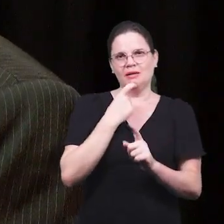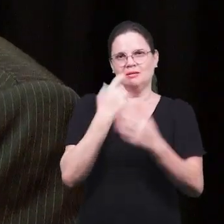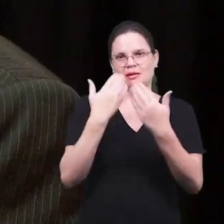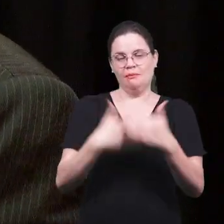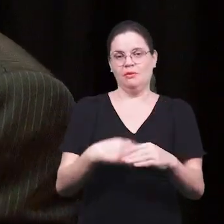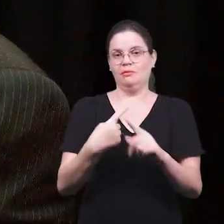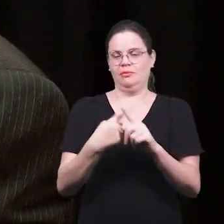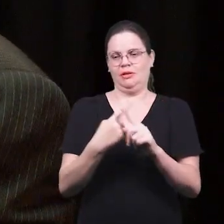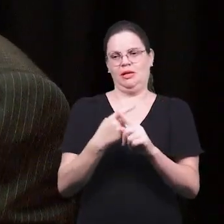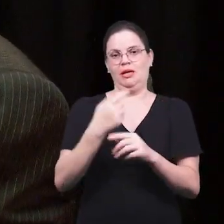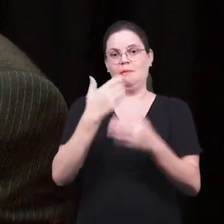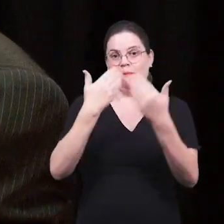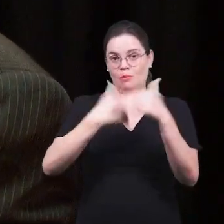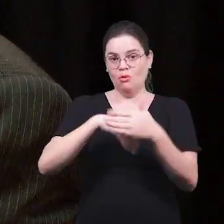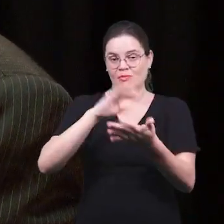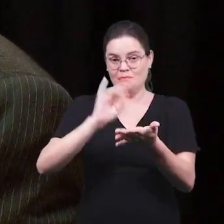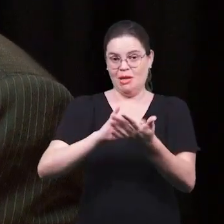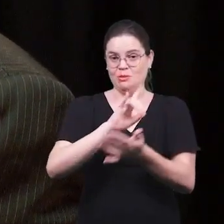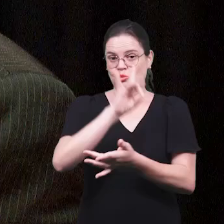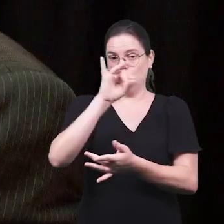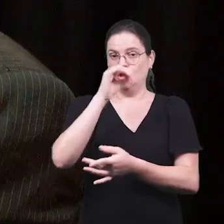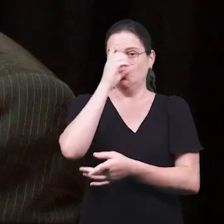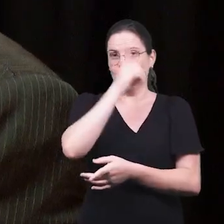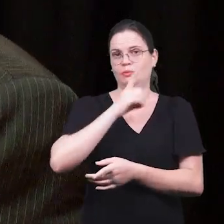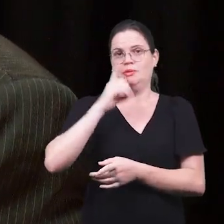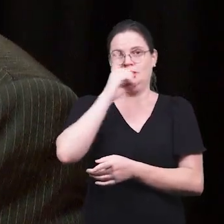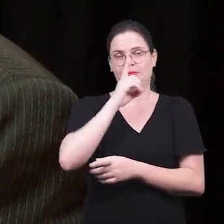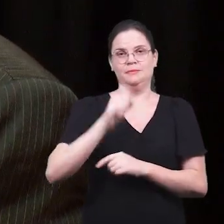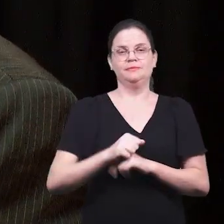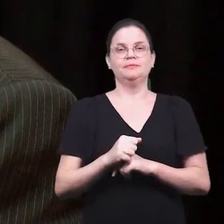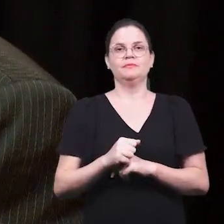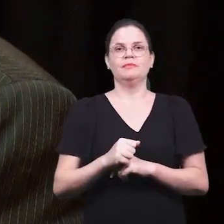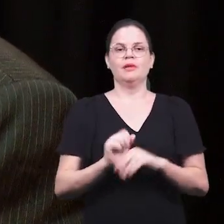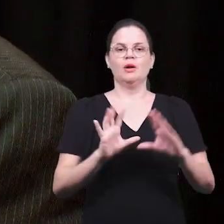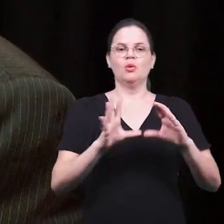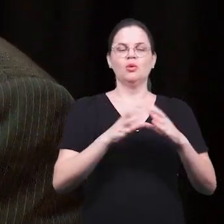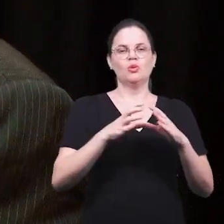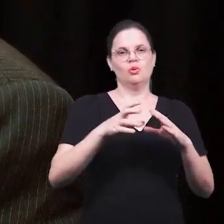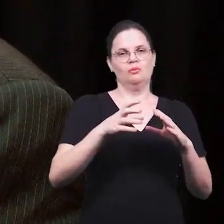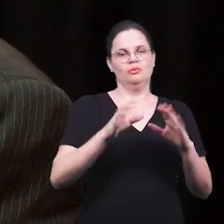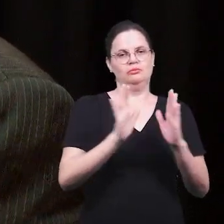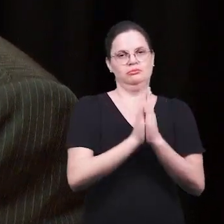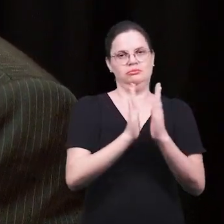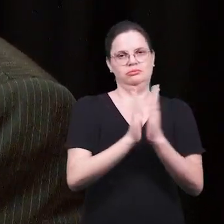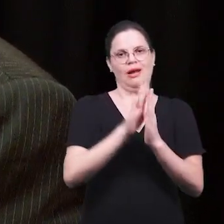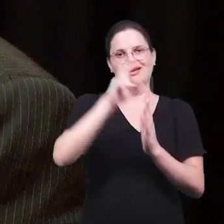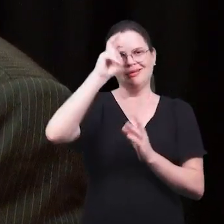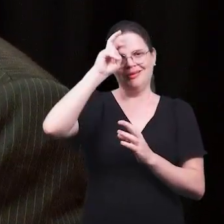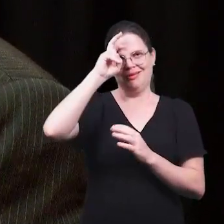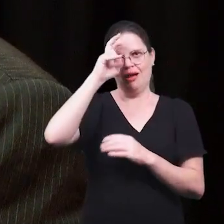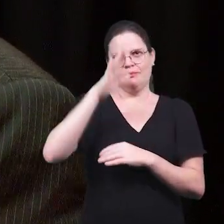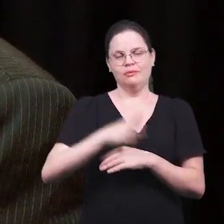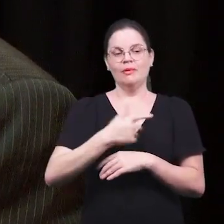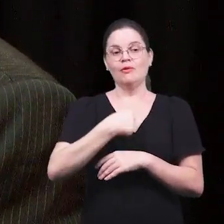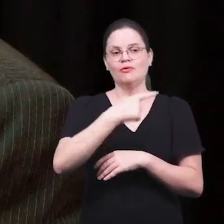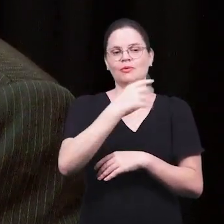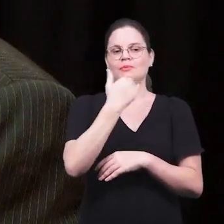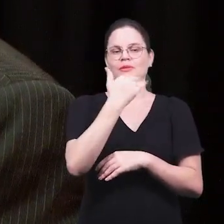Senhor, na oração, véspera de prova. A prova era no domingo,